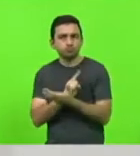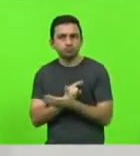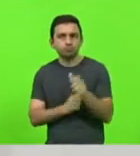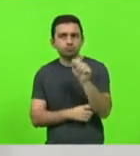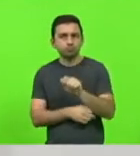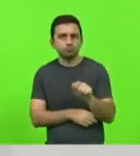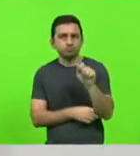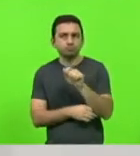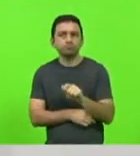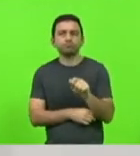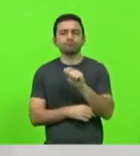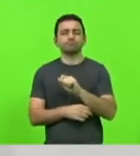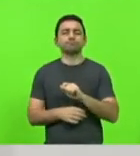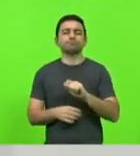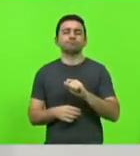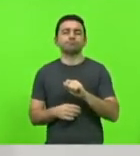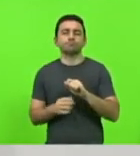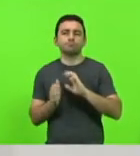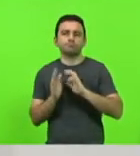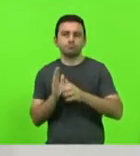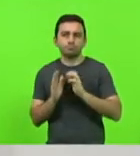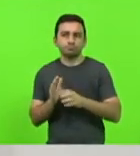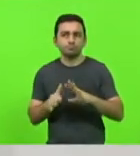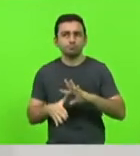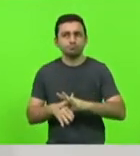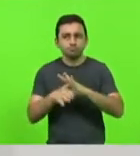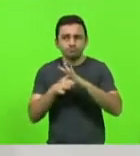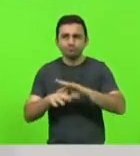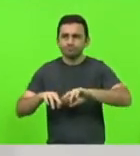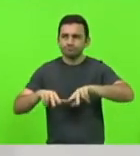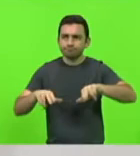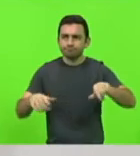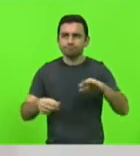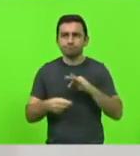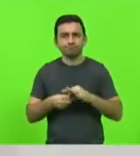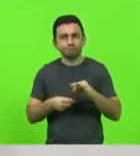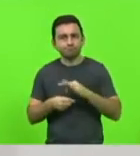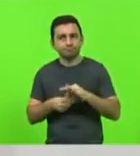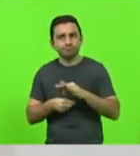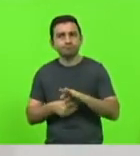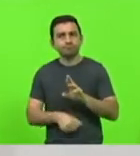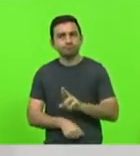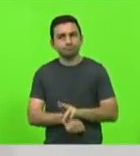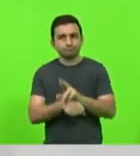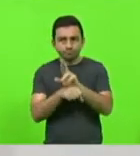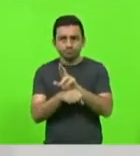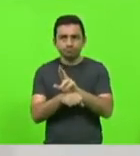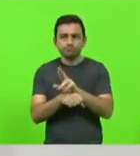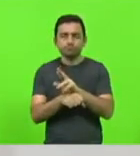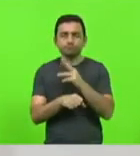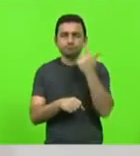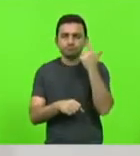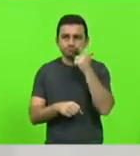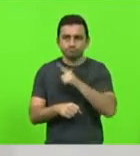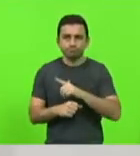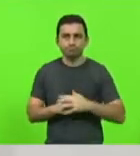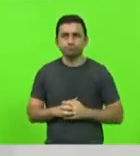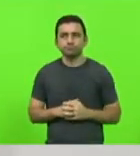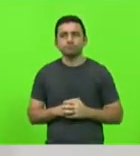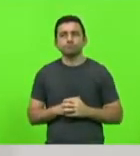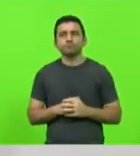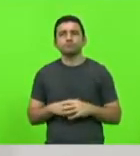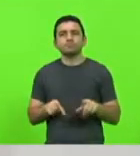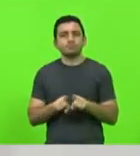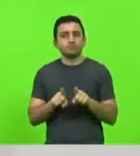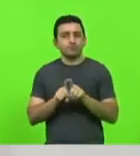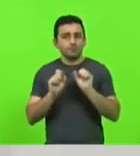associações, partido, lideranças e diversas entidades representativas que abraçaram esta causa. Queremos fortalecer o